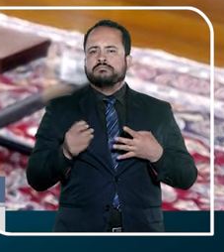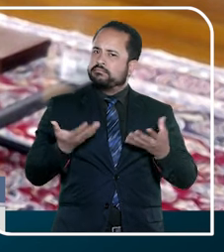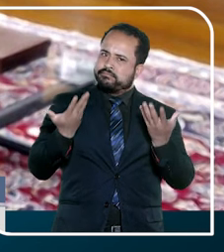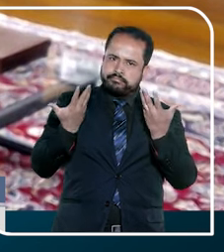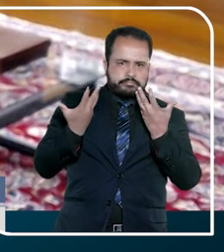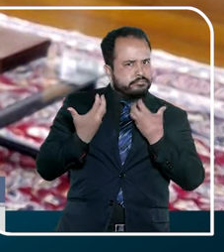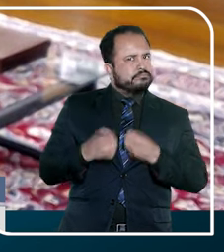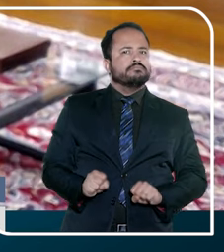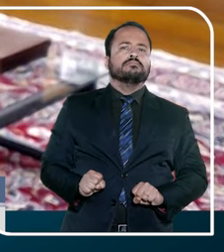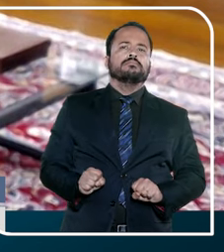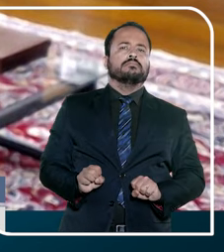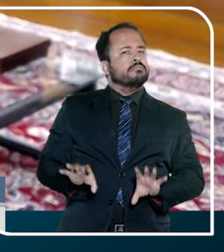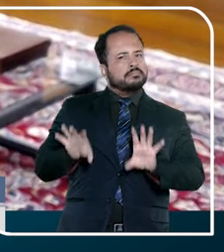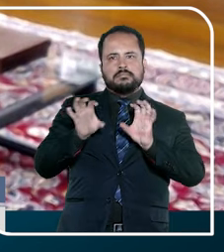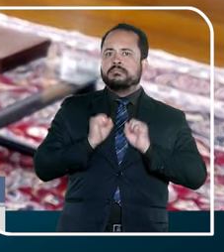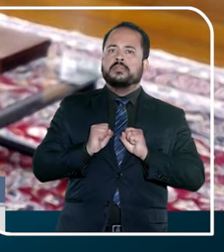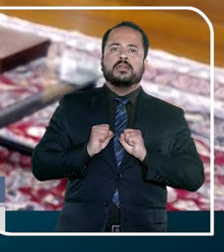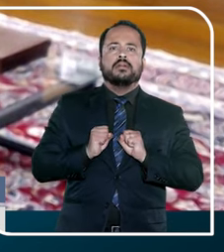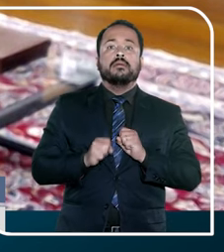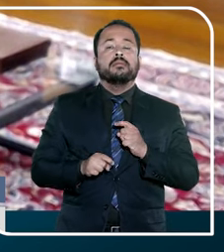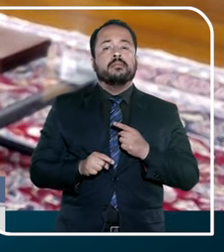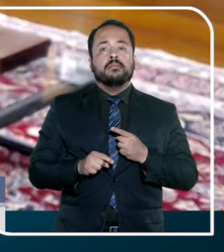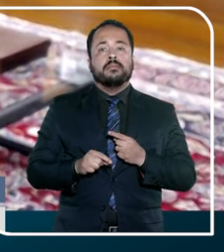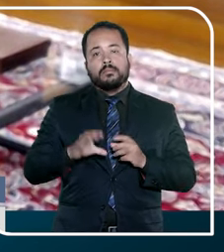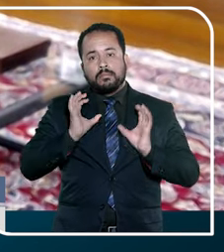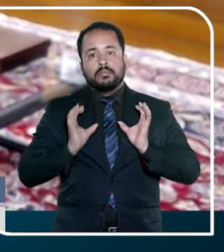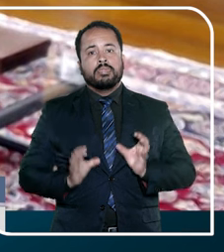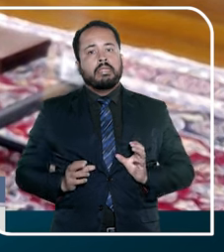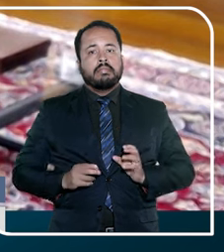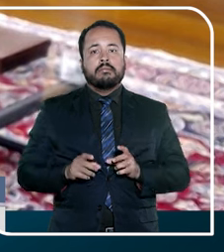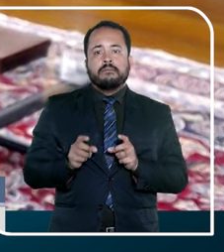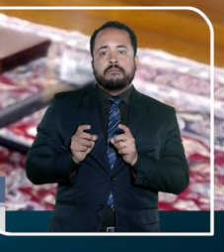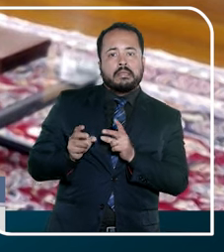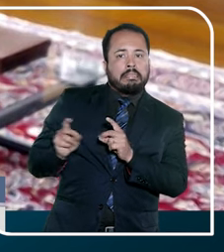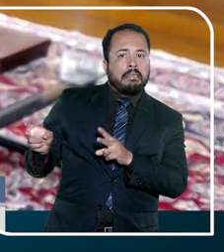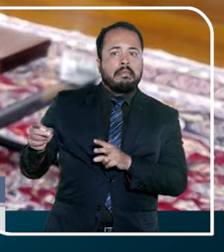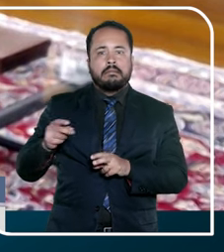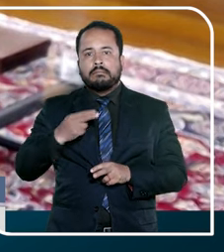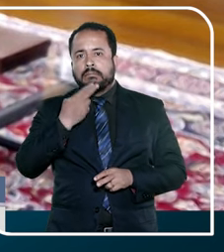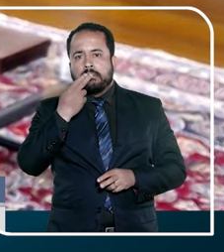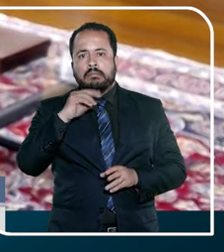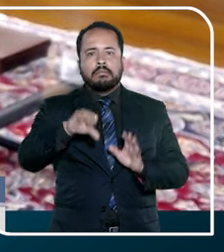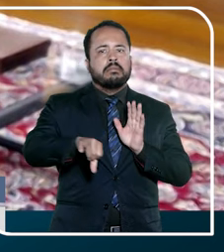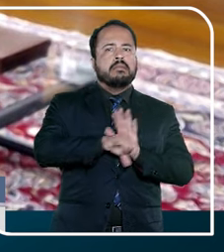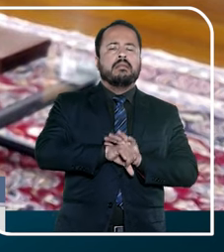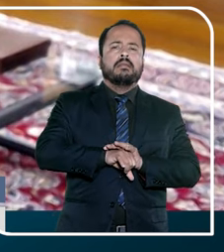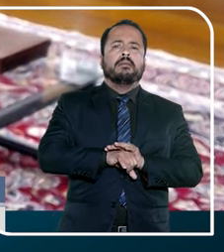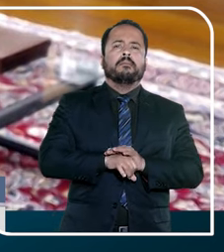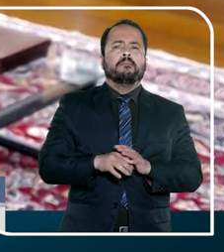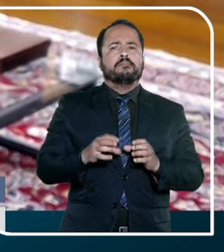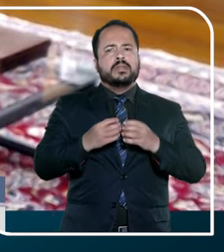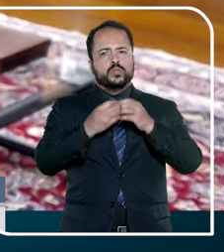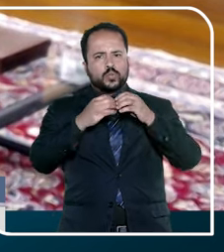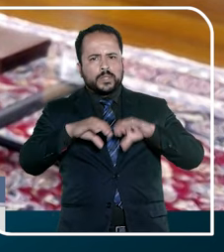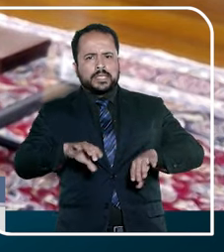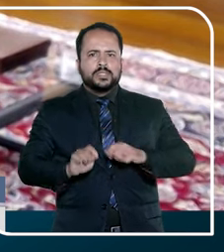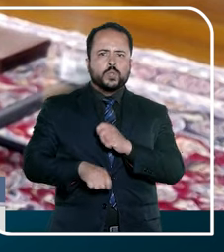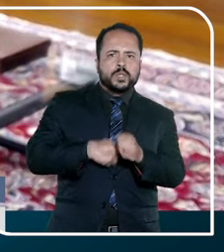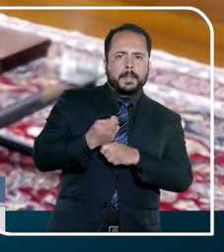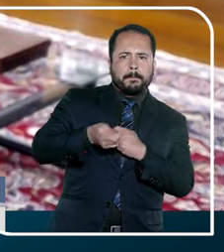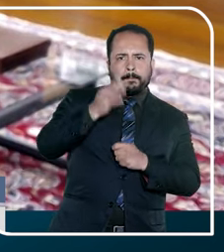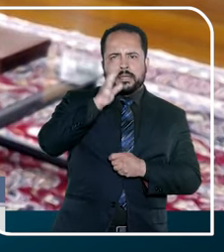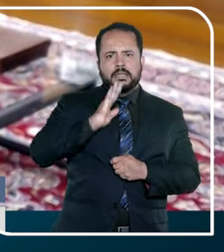forma alguma Porque de fato existe uma um prejuízo a nossa economia nem próprio própria adesão ao estado isso